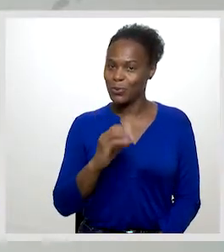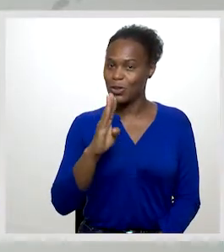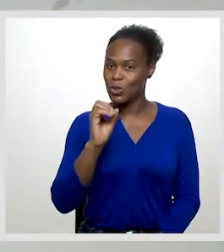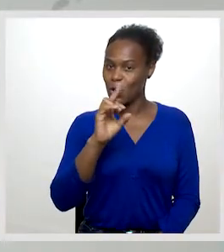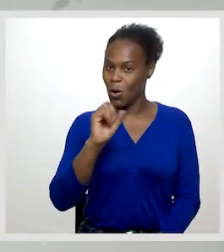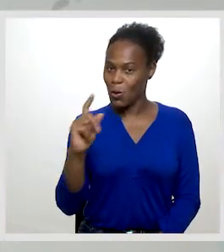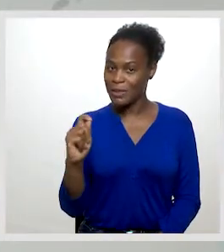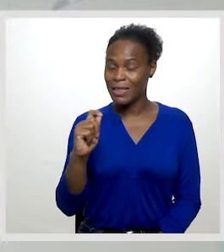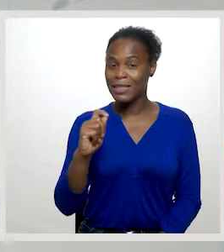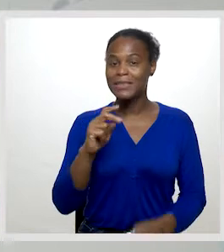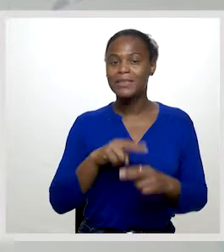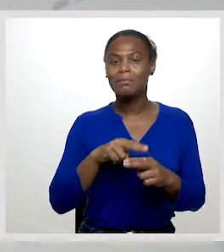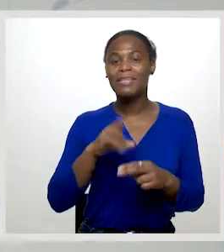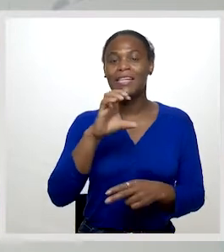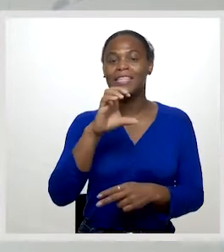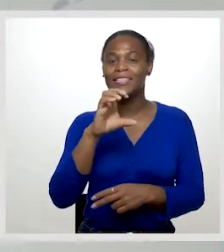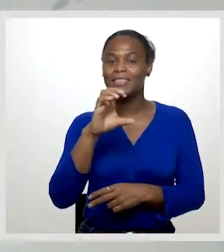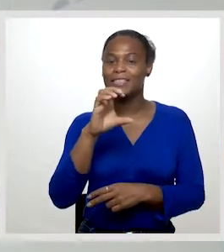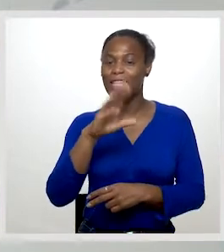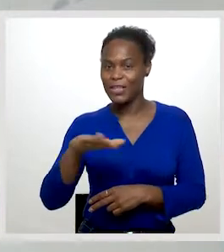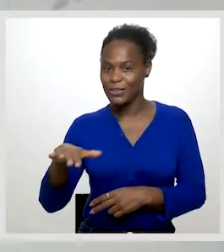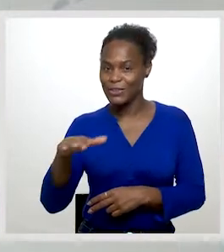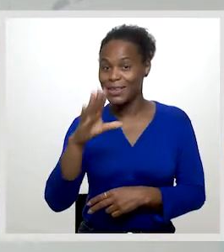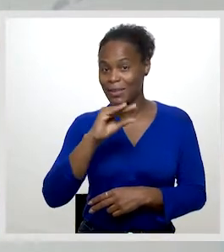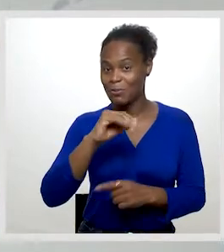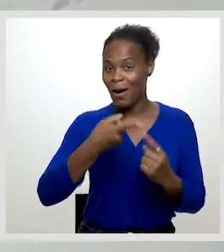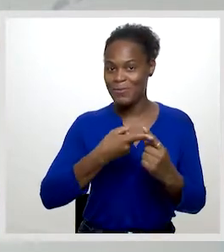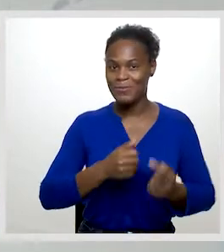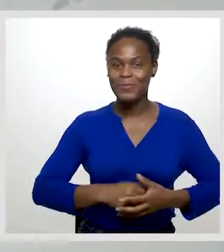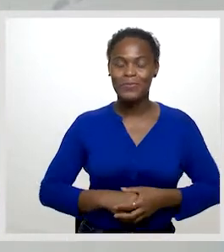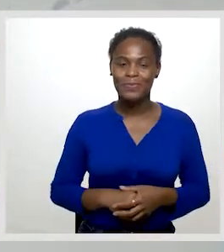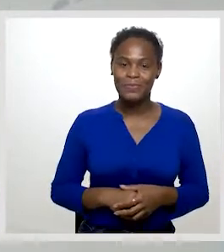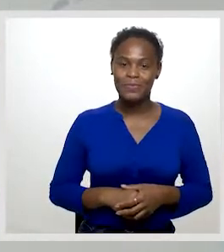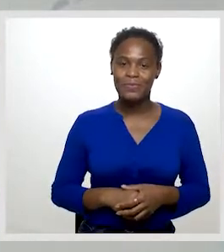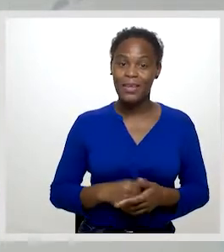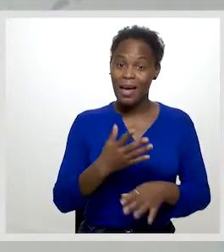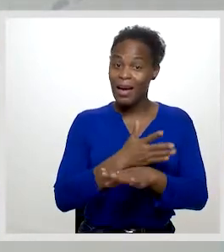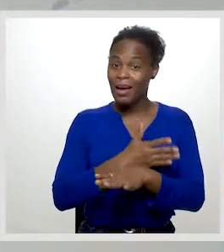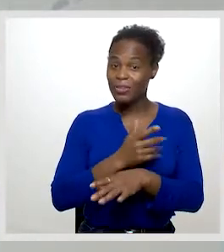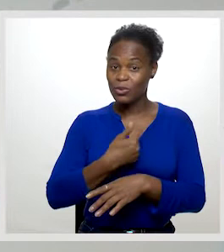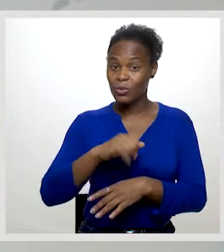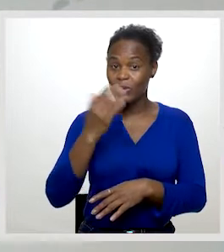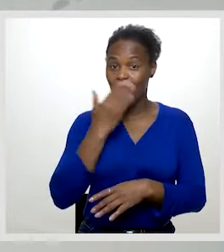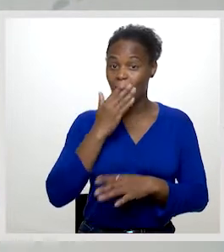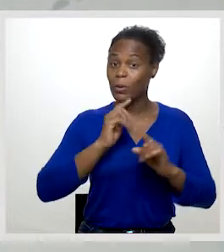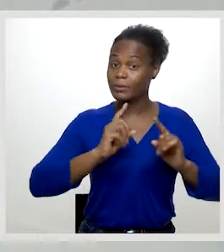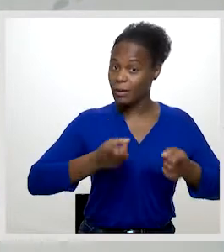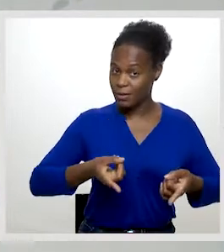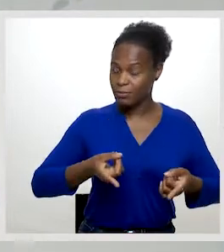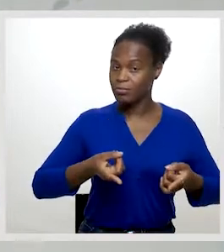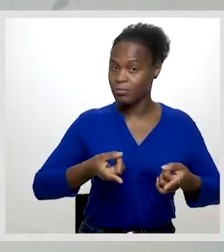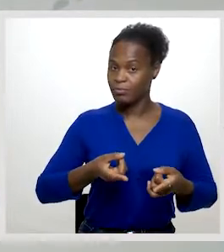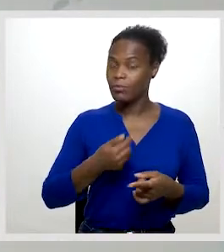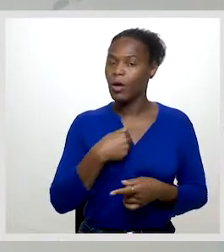Origema, da disciplina de Ciências da Natureza do 10º ano. Antes de iniciar a nossa aula